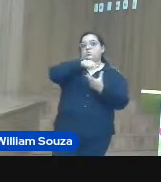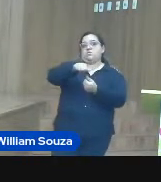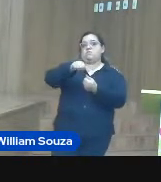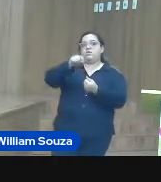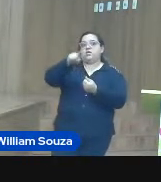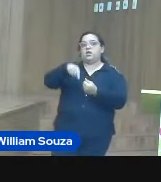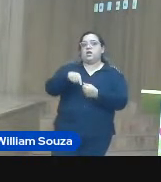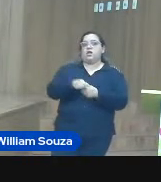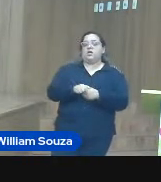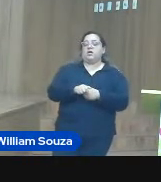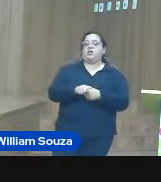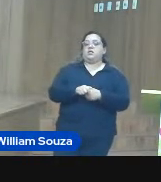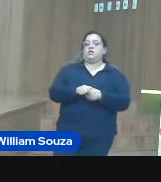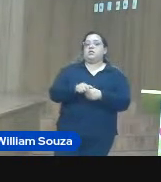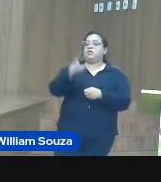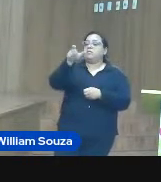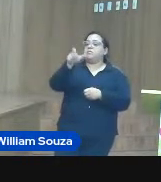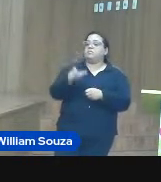está em cima,